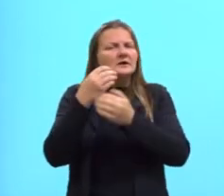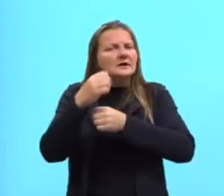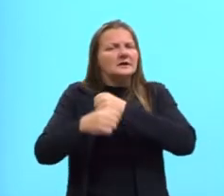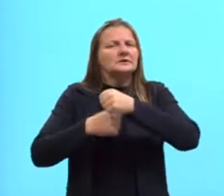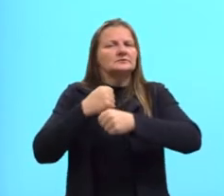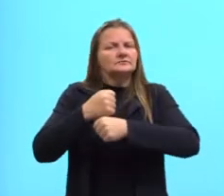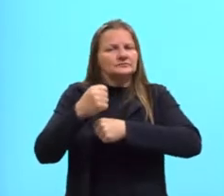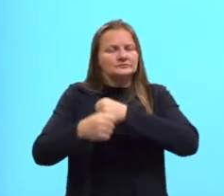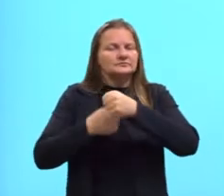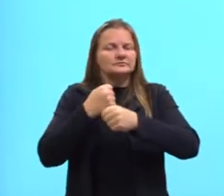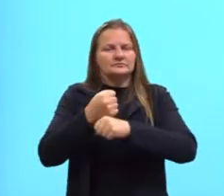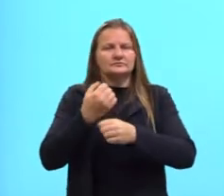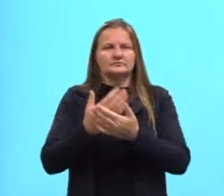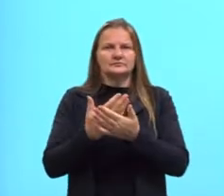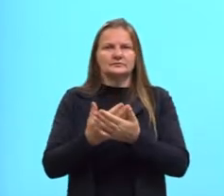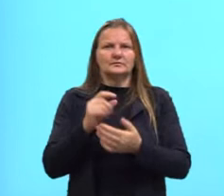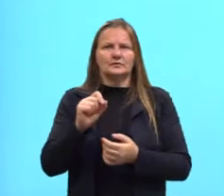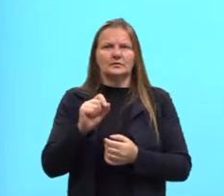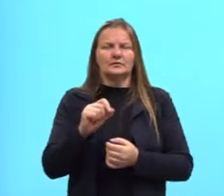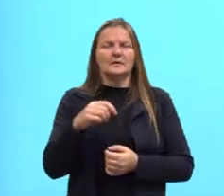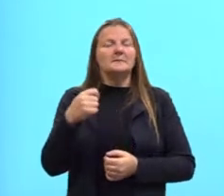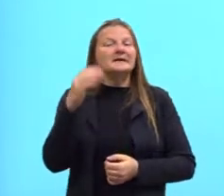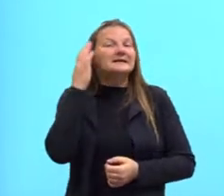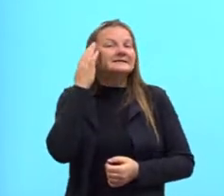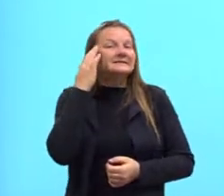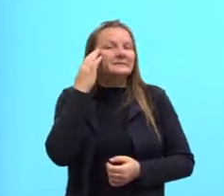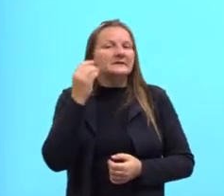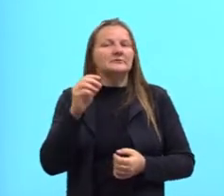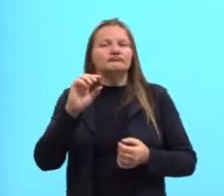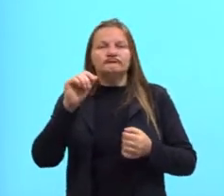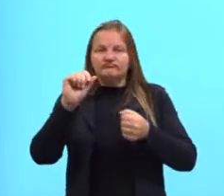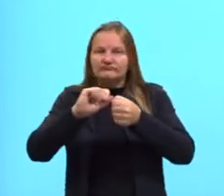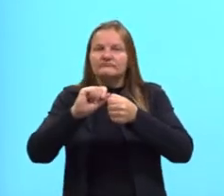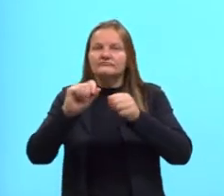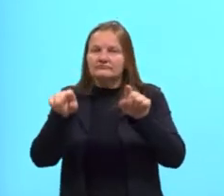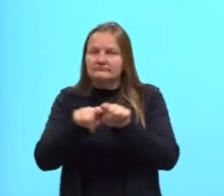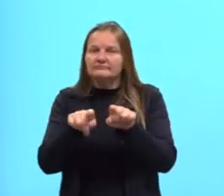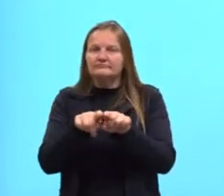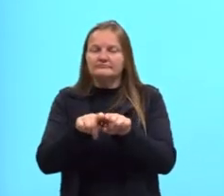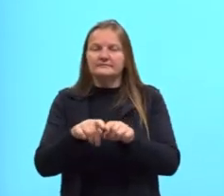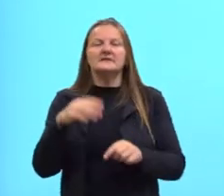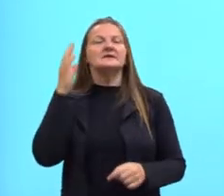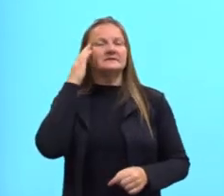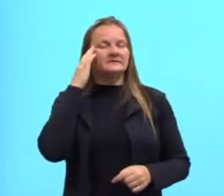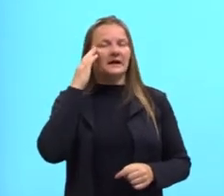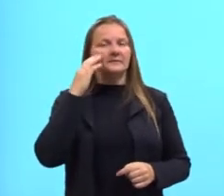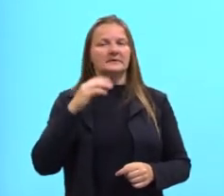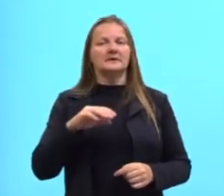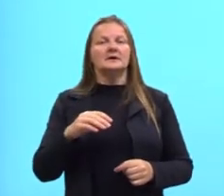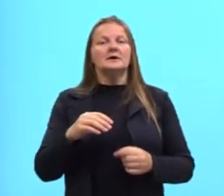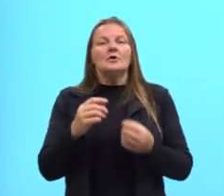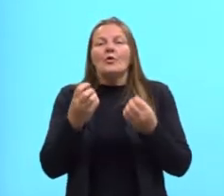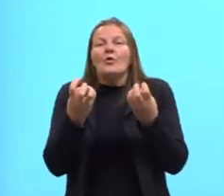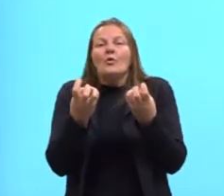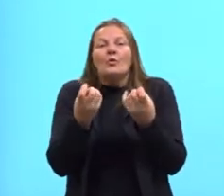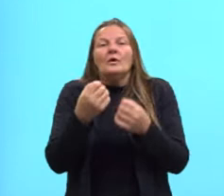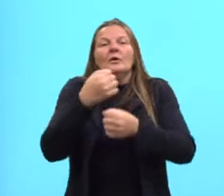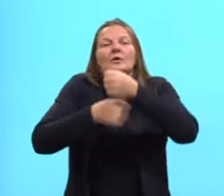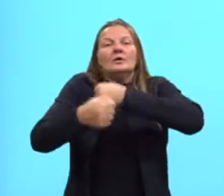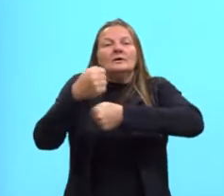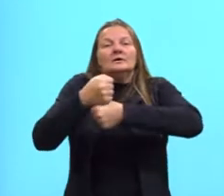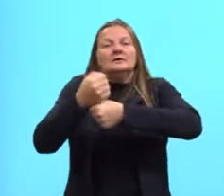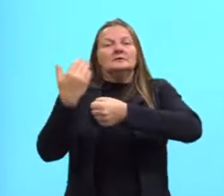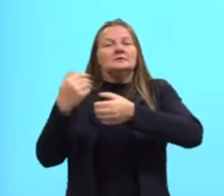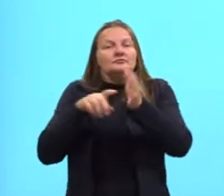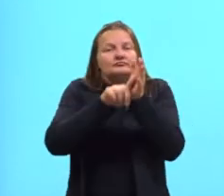estudo o que que nós precisamos determinar agora bom nós sabemos o tempo de estudo mas eu não sei o ano